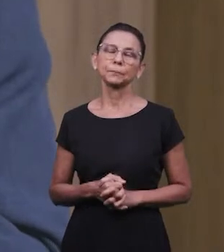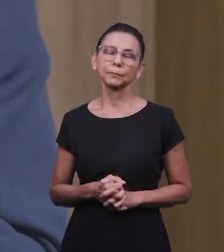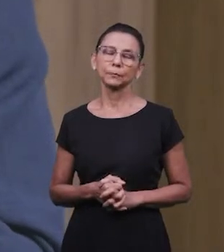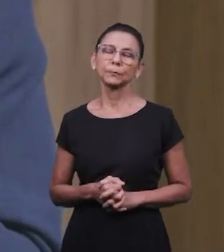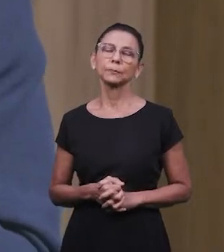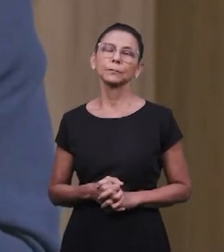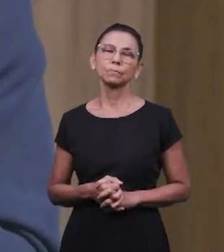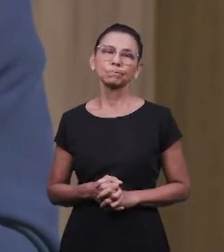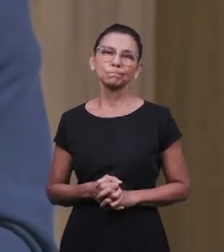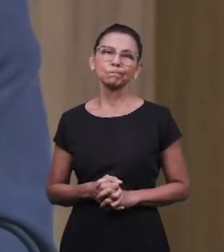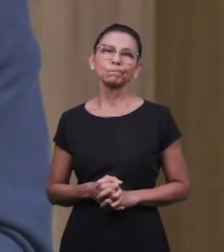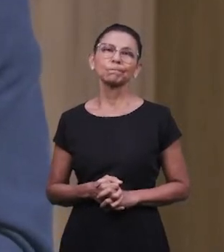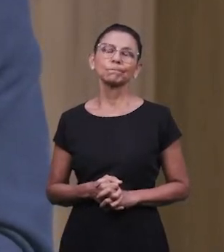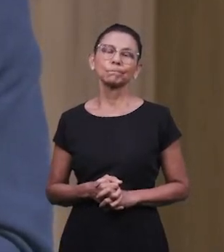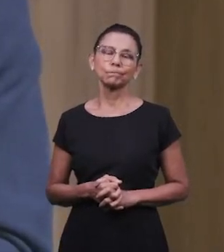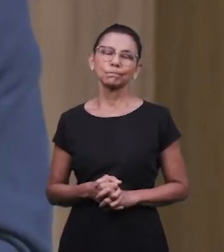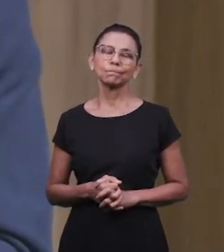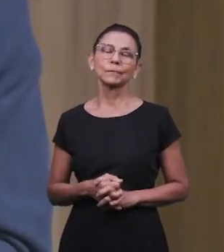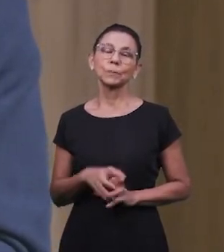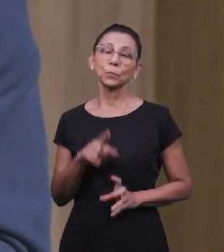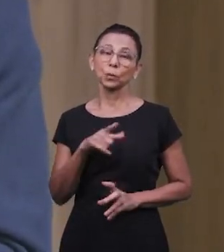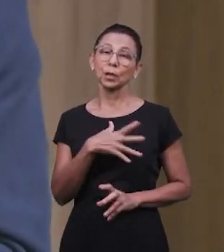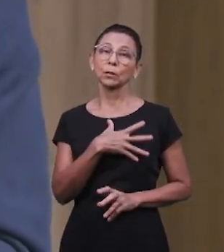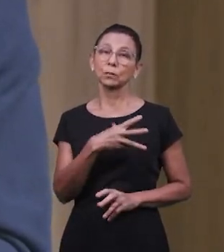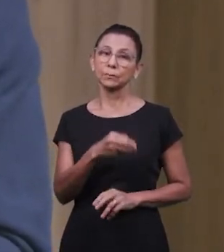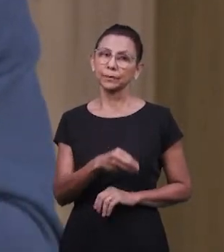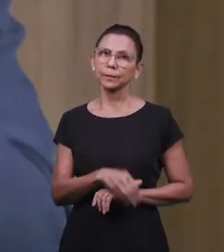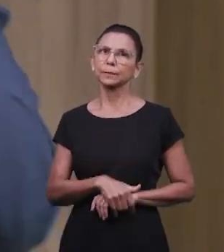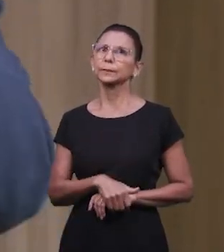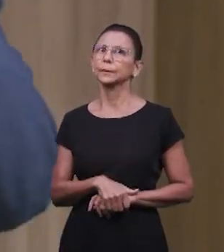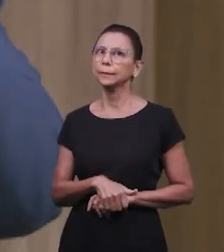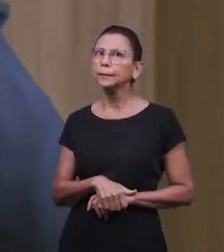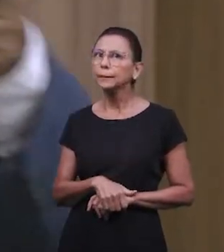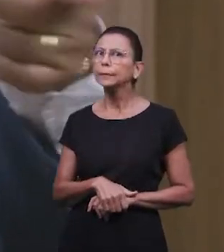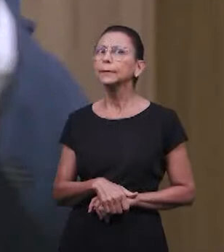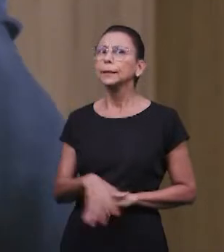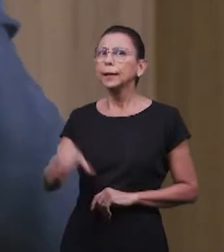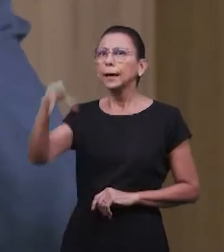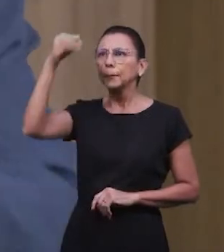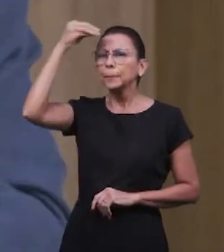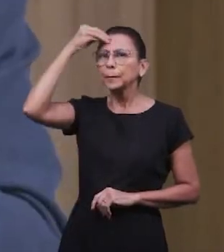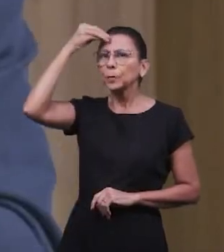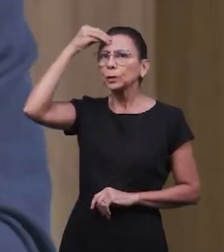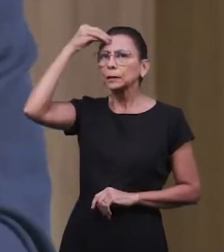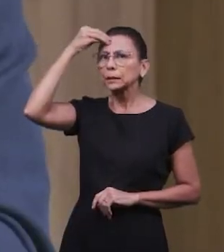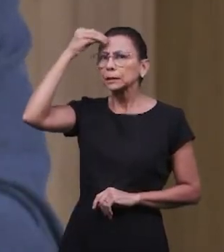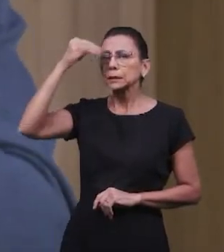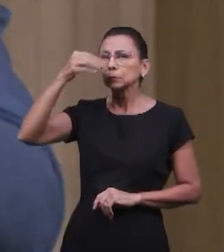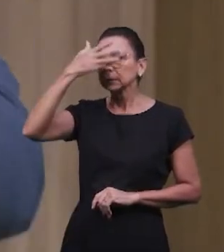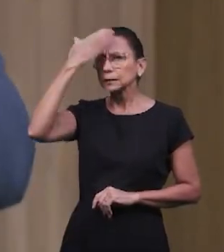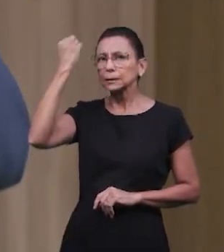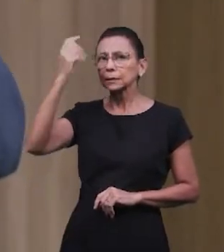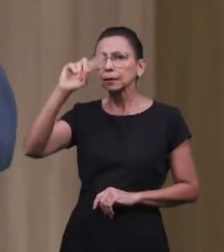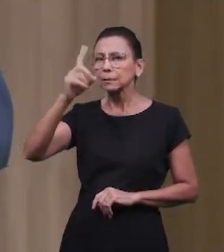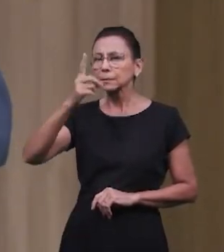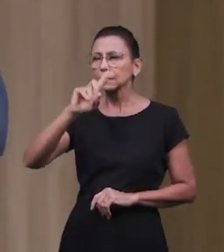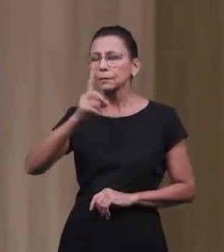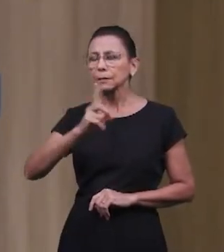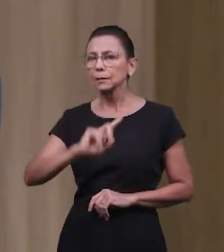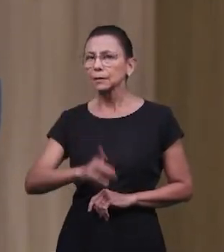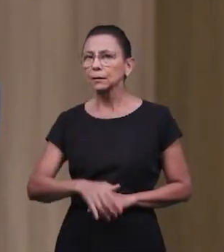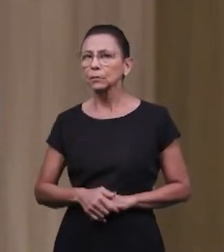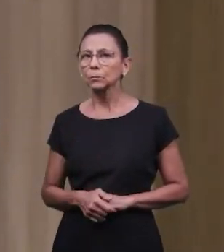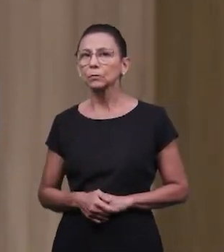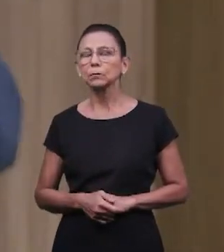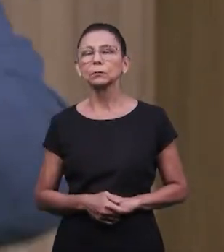eles aprendem muito mesmo e guardam por resto da vida. Eu pergunto a vocês que estão conosco nesse programa, quem aí